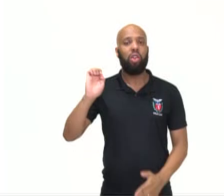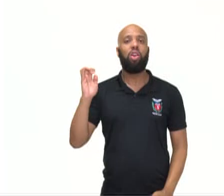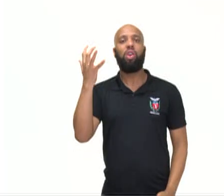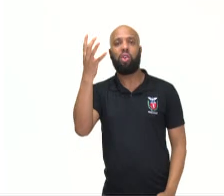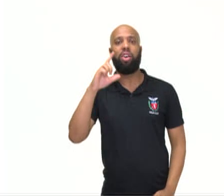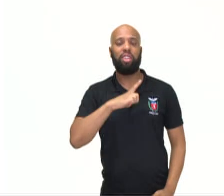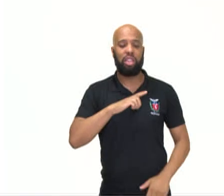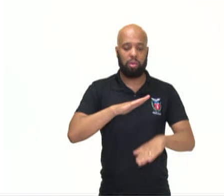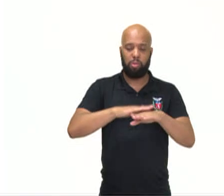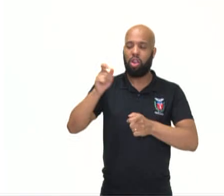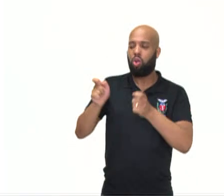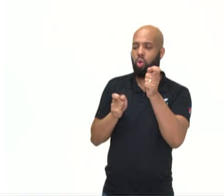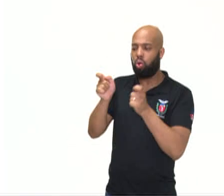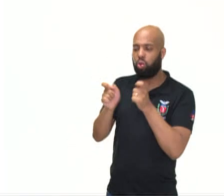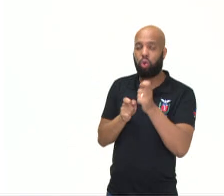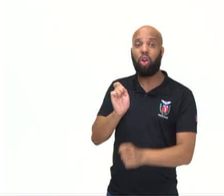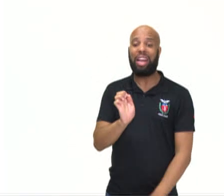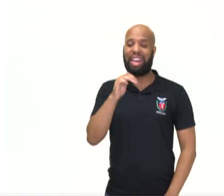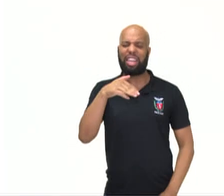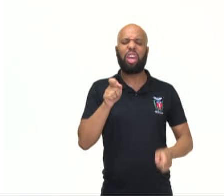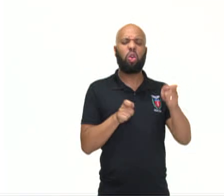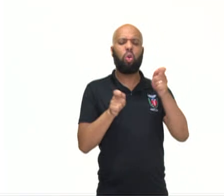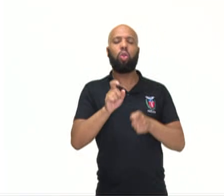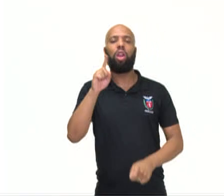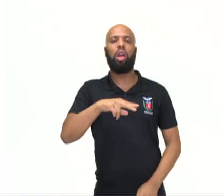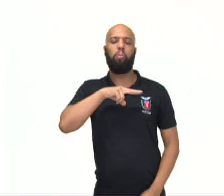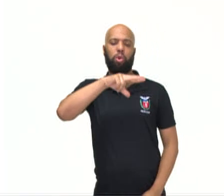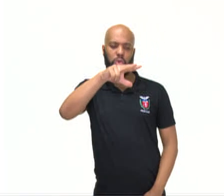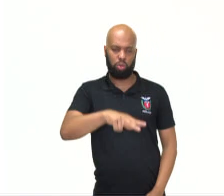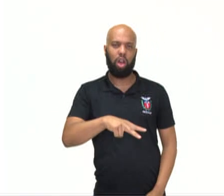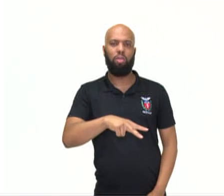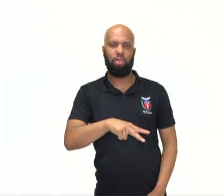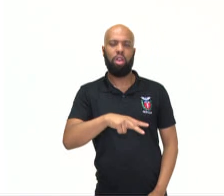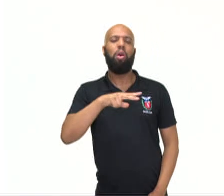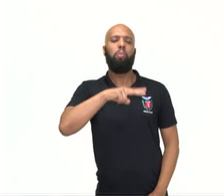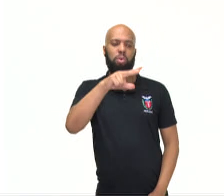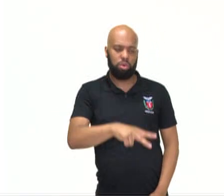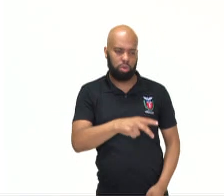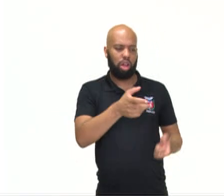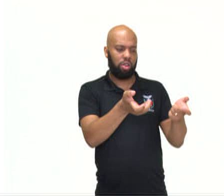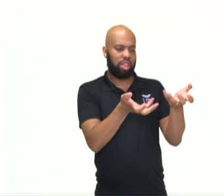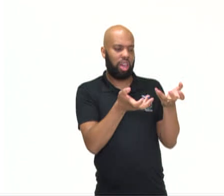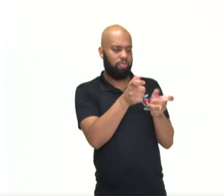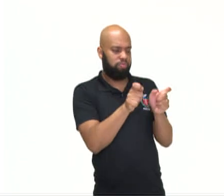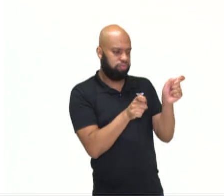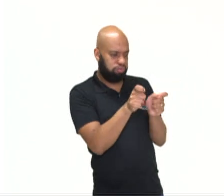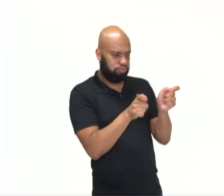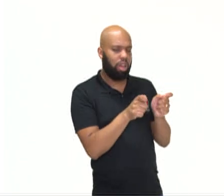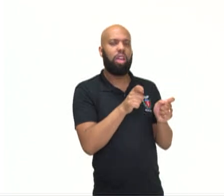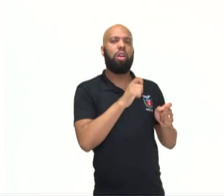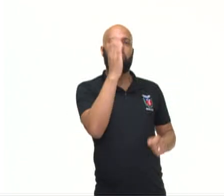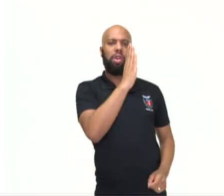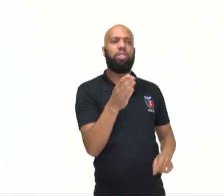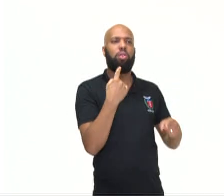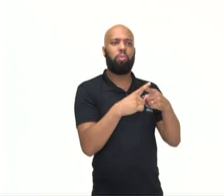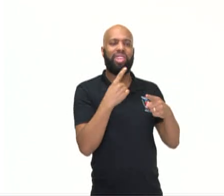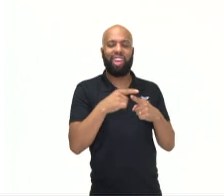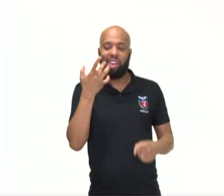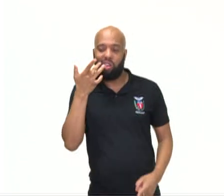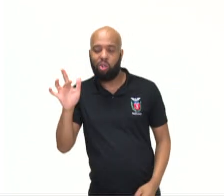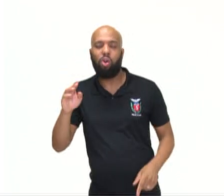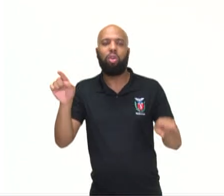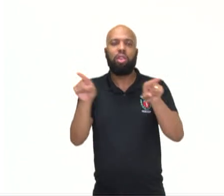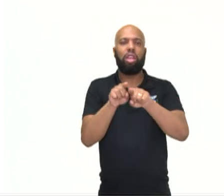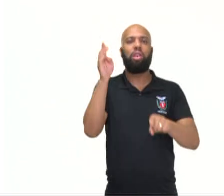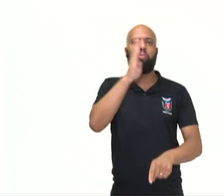maior controle de Portugal sobre o Brasil, uma vez que, além do ouro, o Brasil ele se transformou